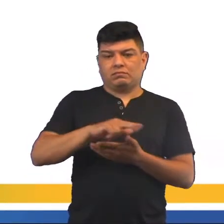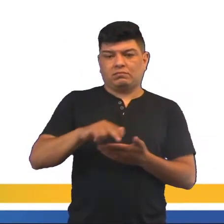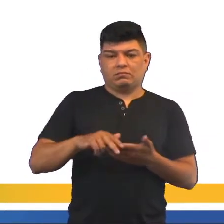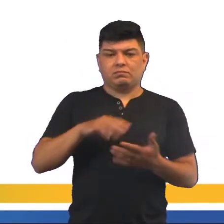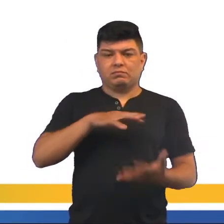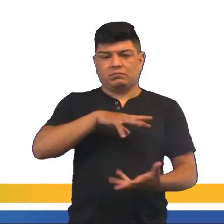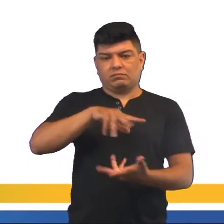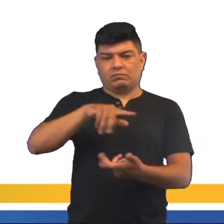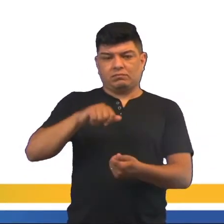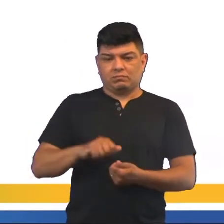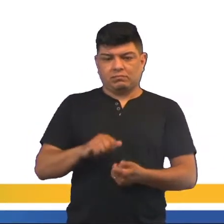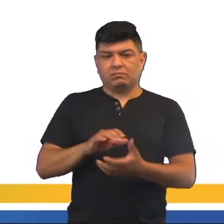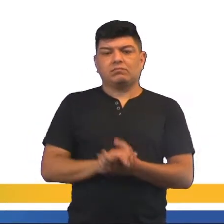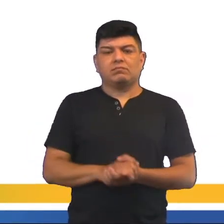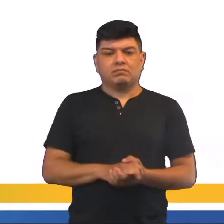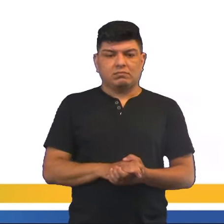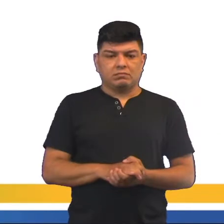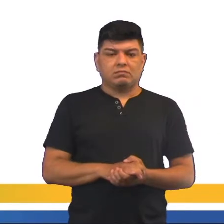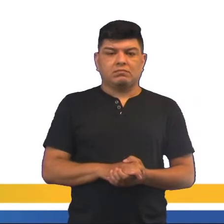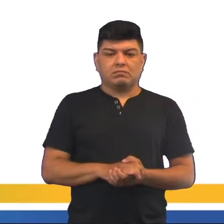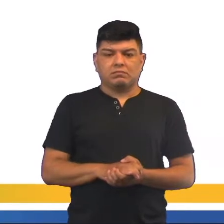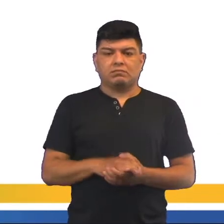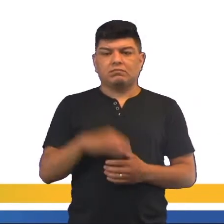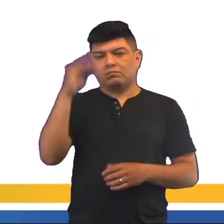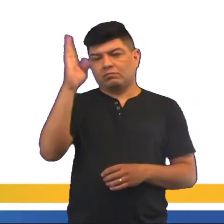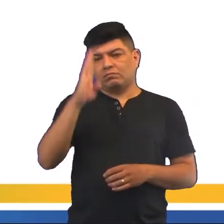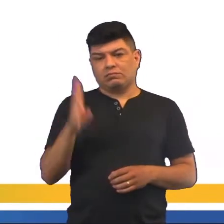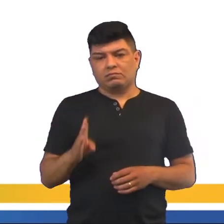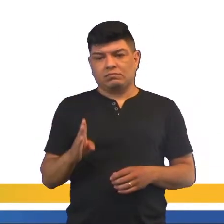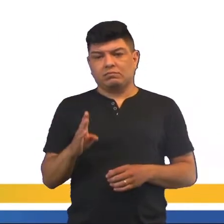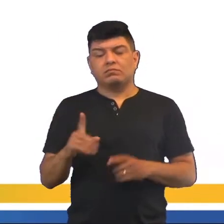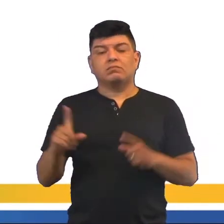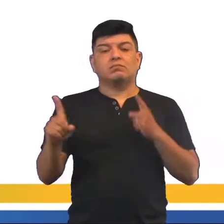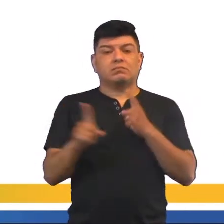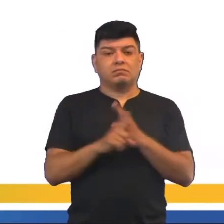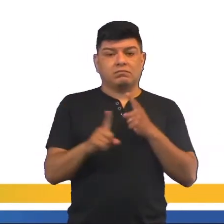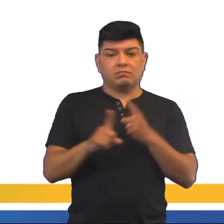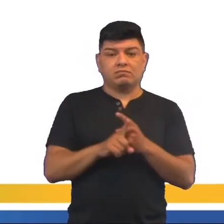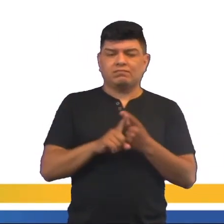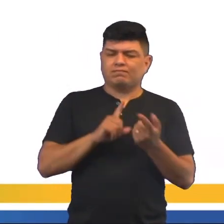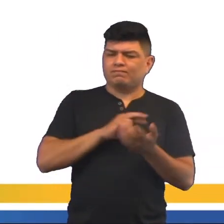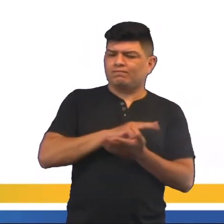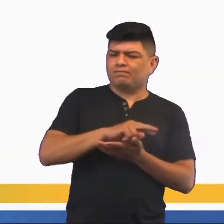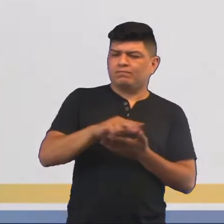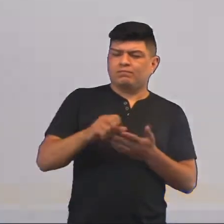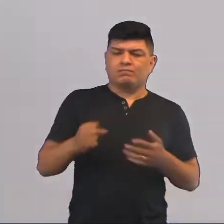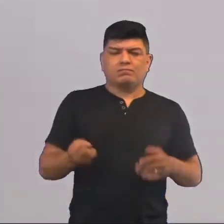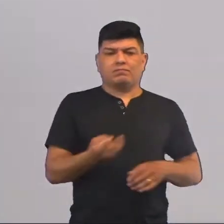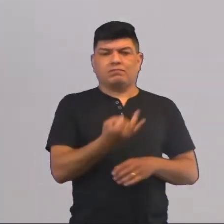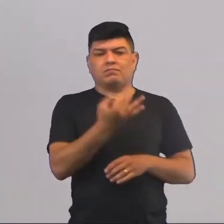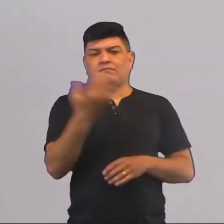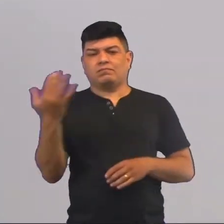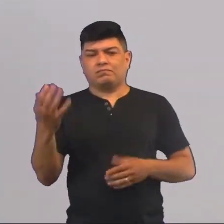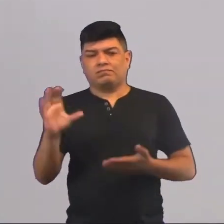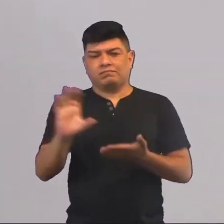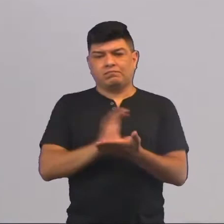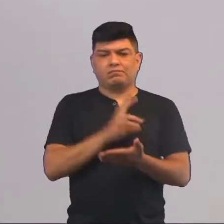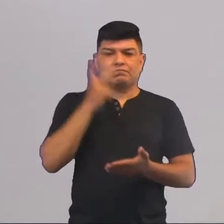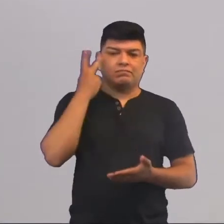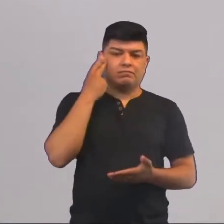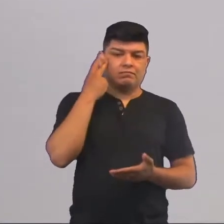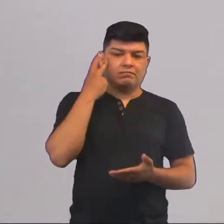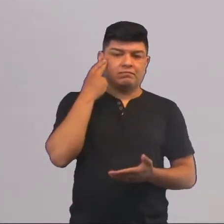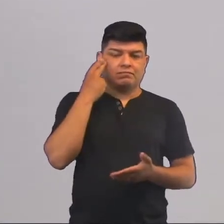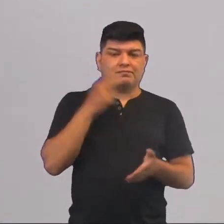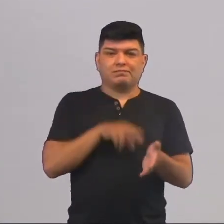do mundo. Ou seja, aqui no Brasil a gente encontra uma vasta quantidade de recursos naturais